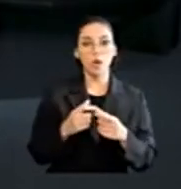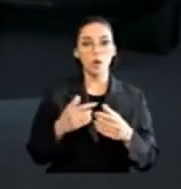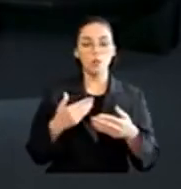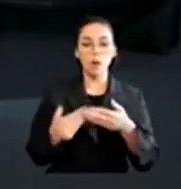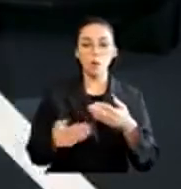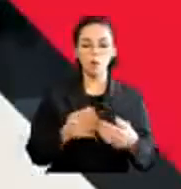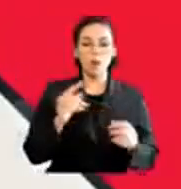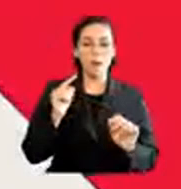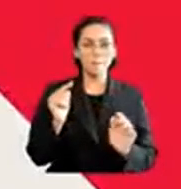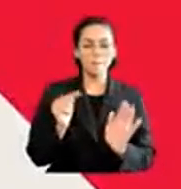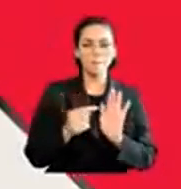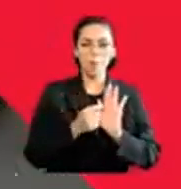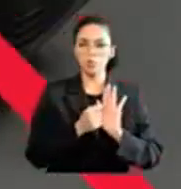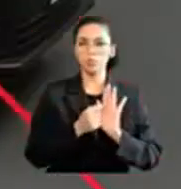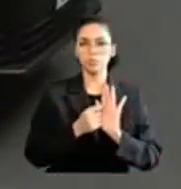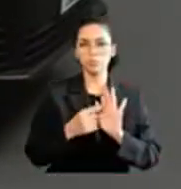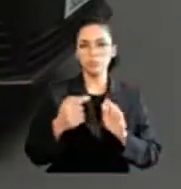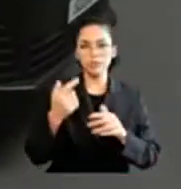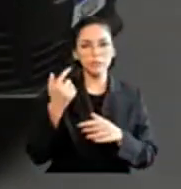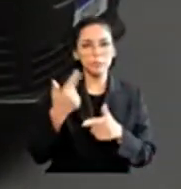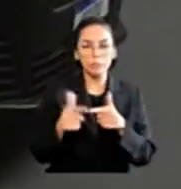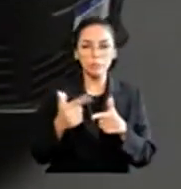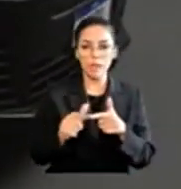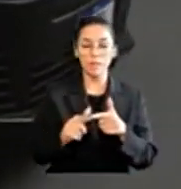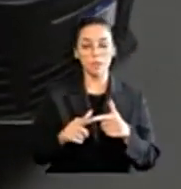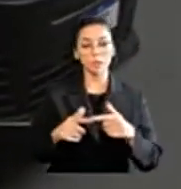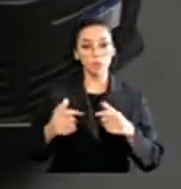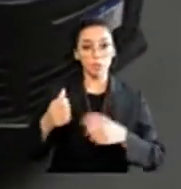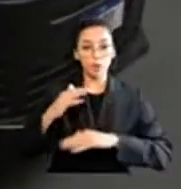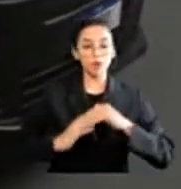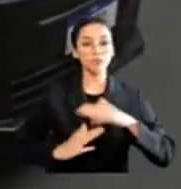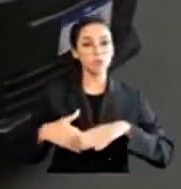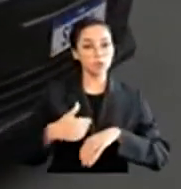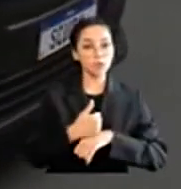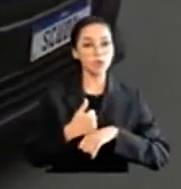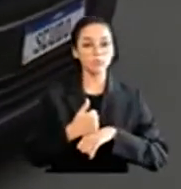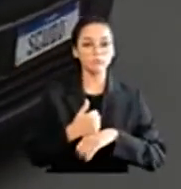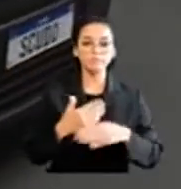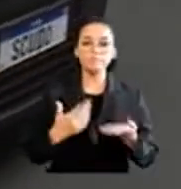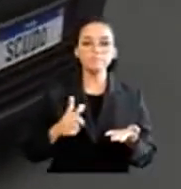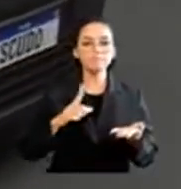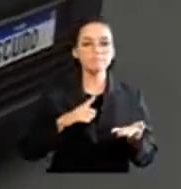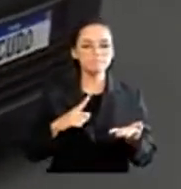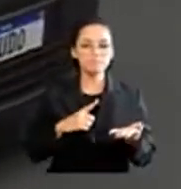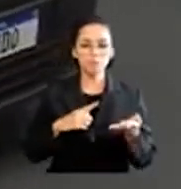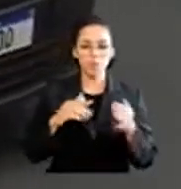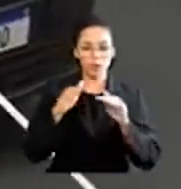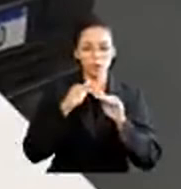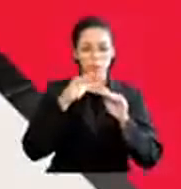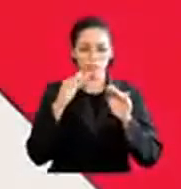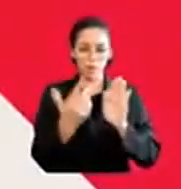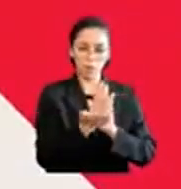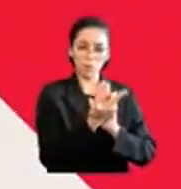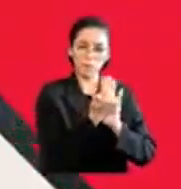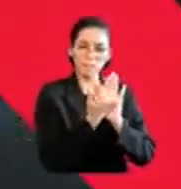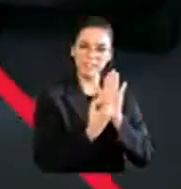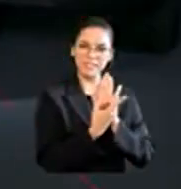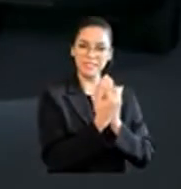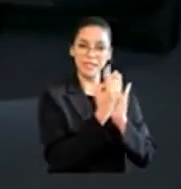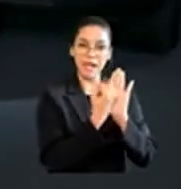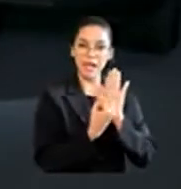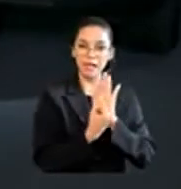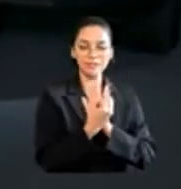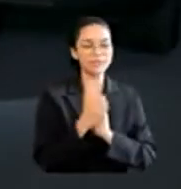sua jornada profissional. Para isso, ter um design funcional, como expliquei, é fundamental. Agora